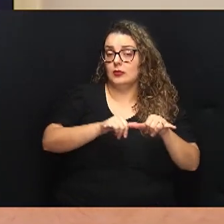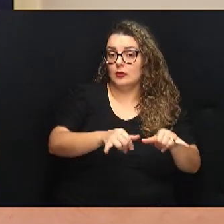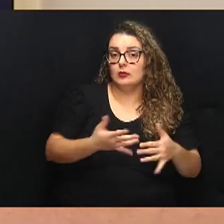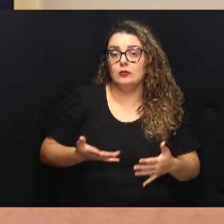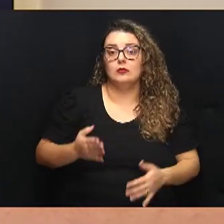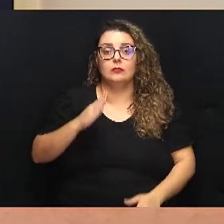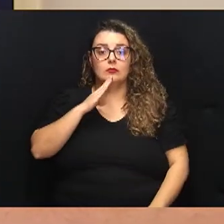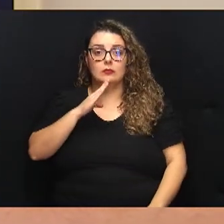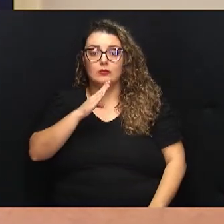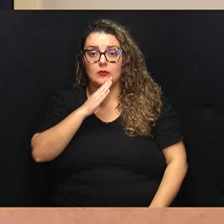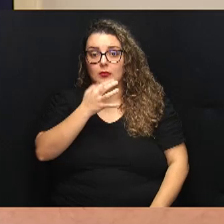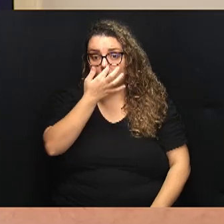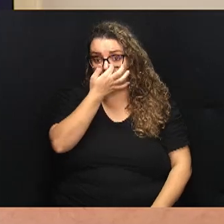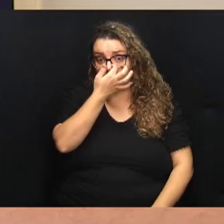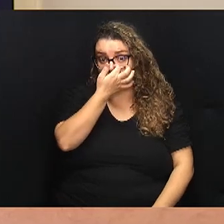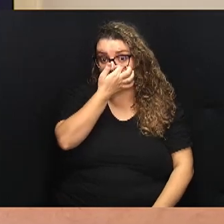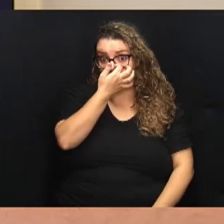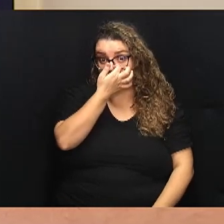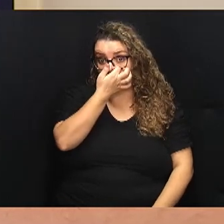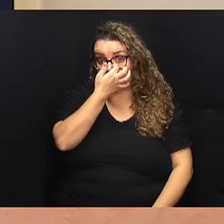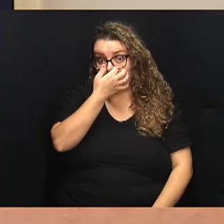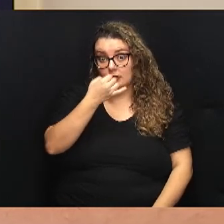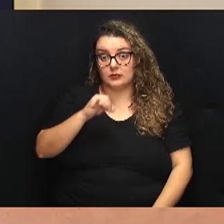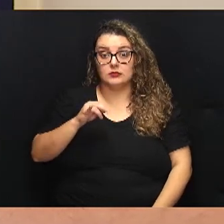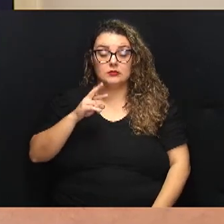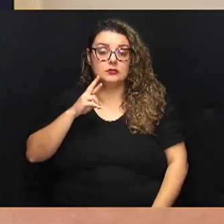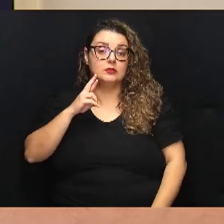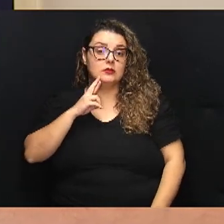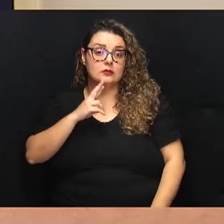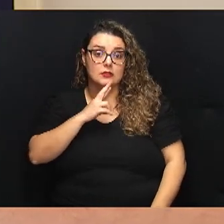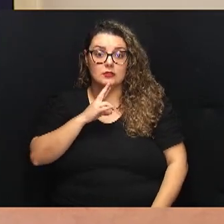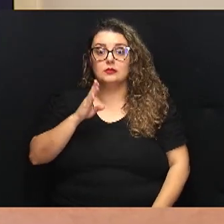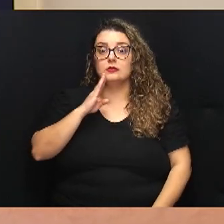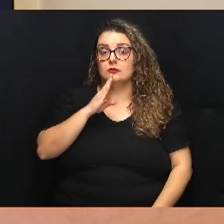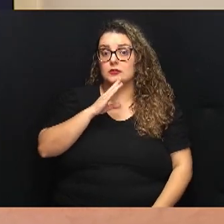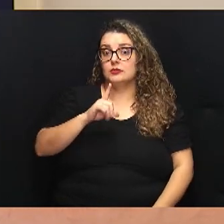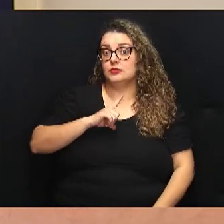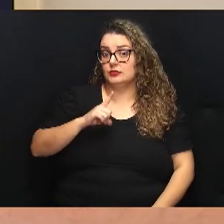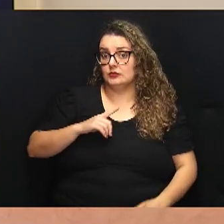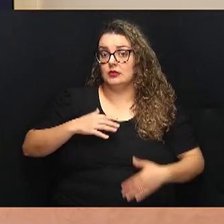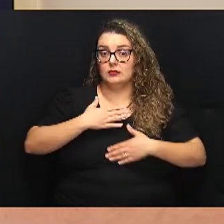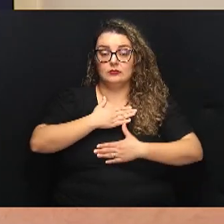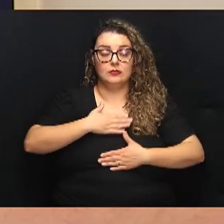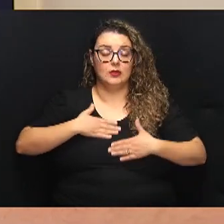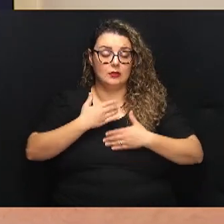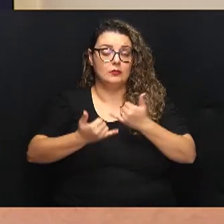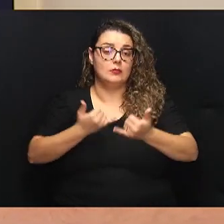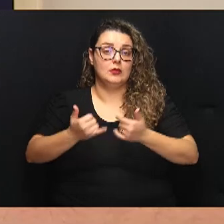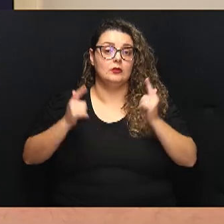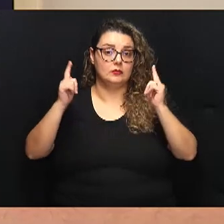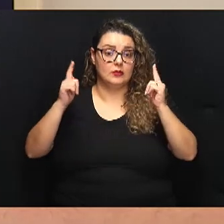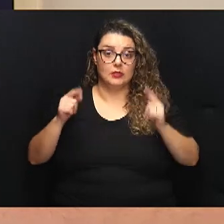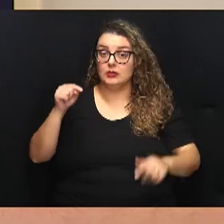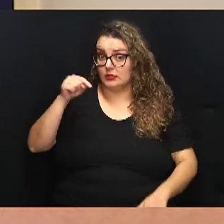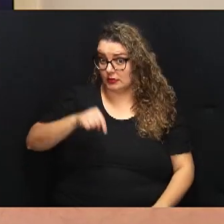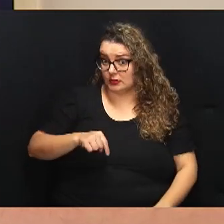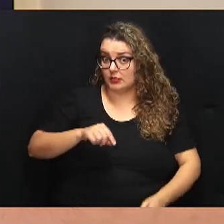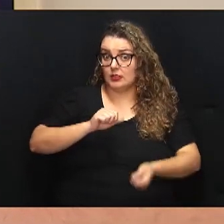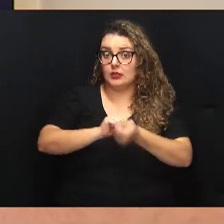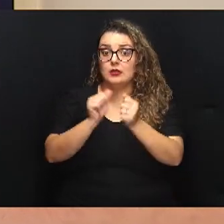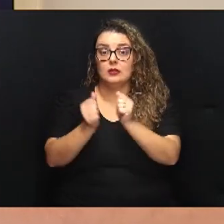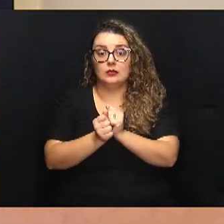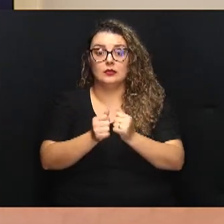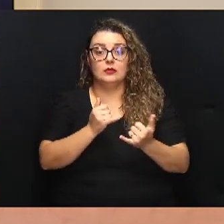um bar. Já se o bar ou restaurante tiver entretenimento, nesse caso, ele já se enquadra como